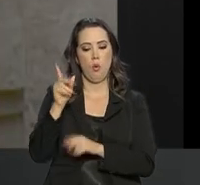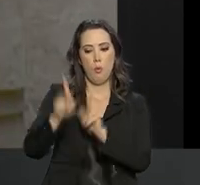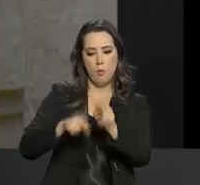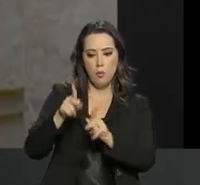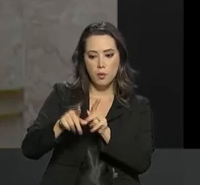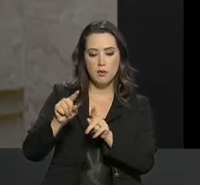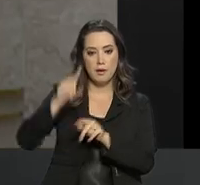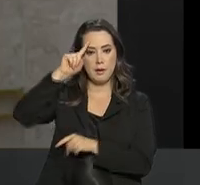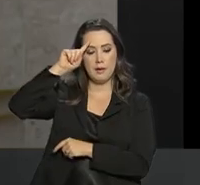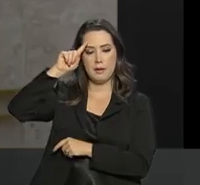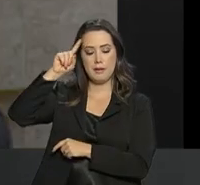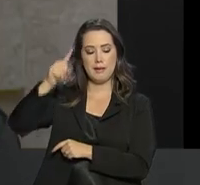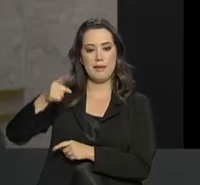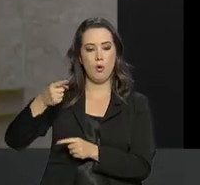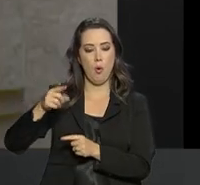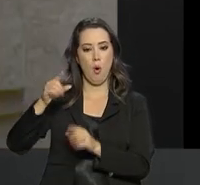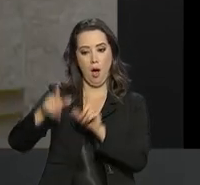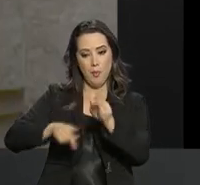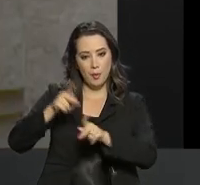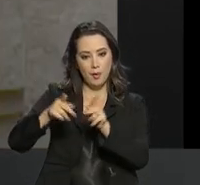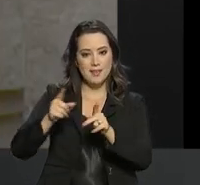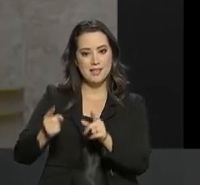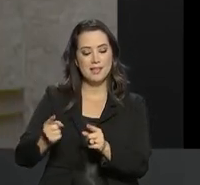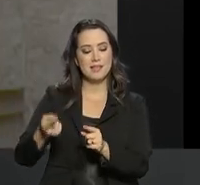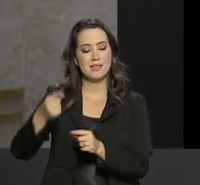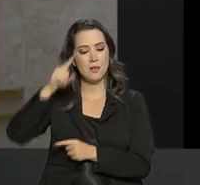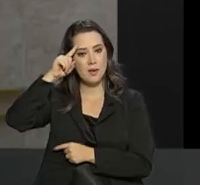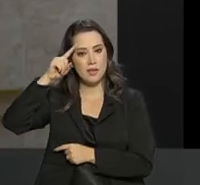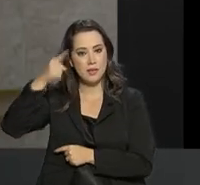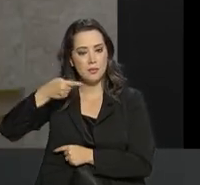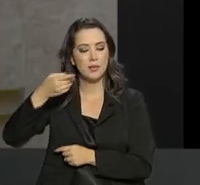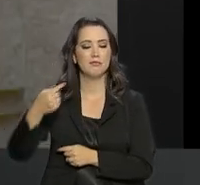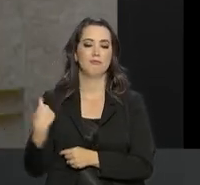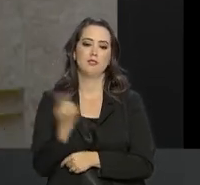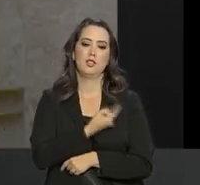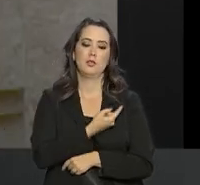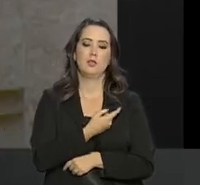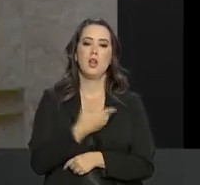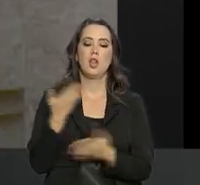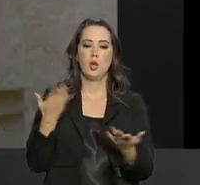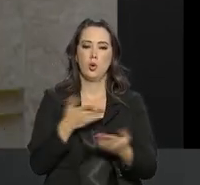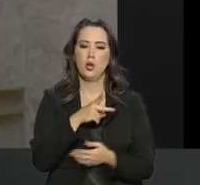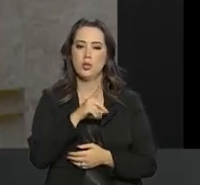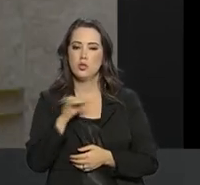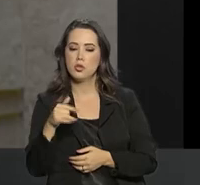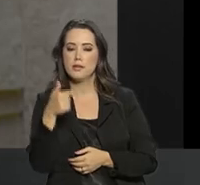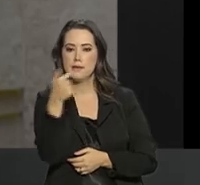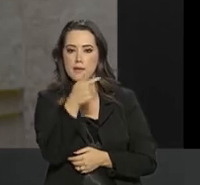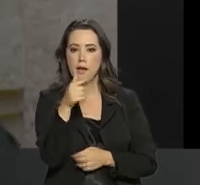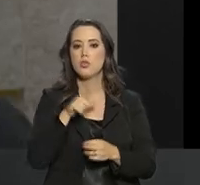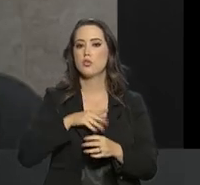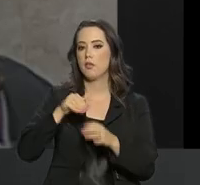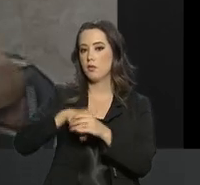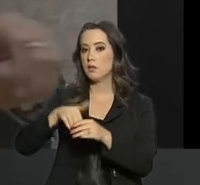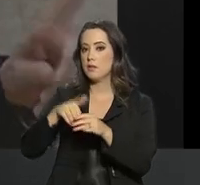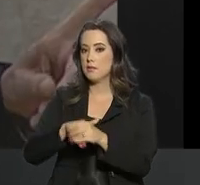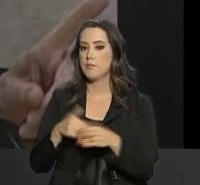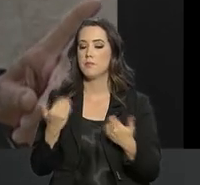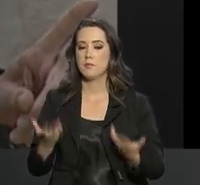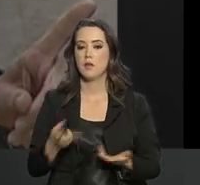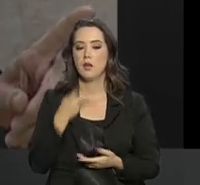povo, não é? E o povo vai manifestar-se agora no dia 7, não é? E ao manifestar-se, como